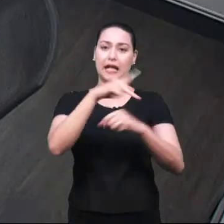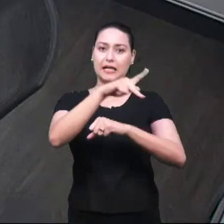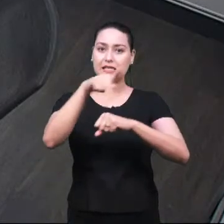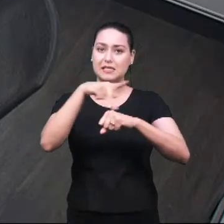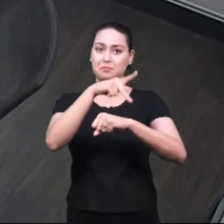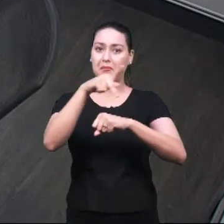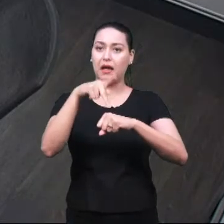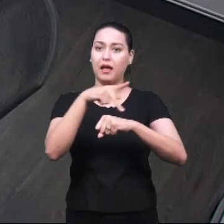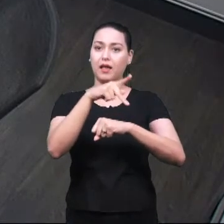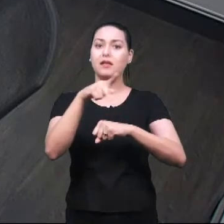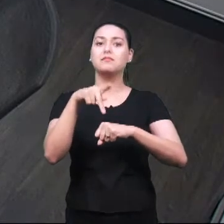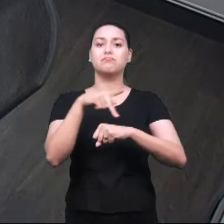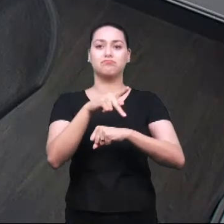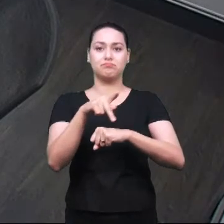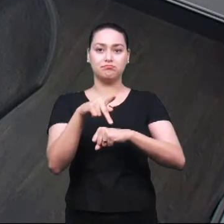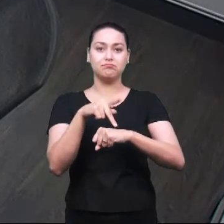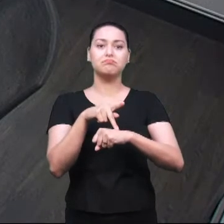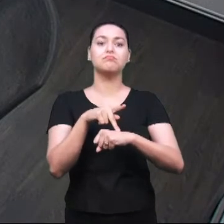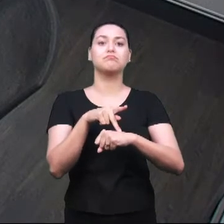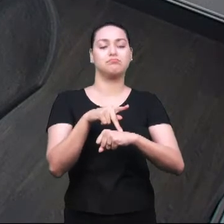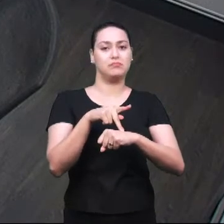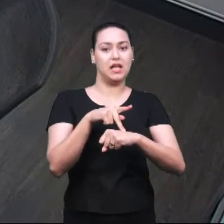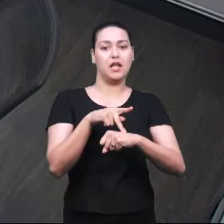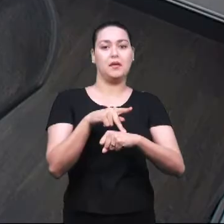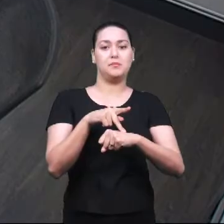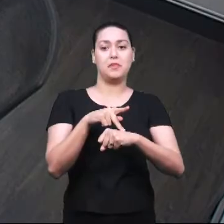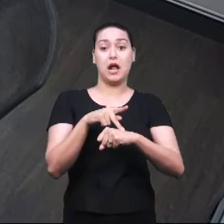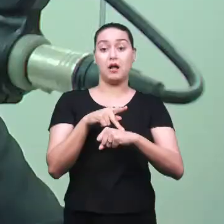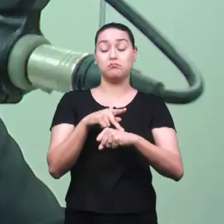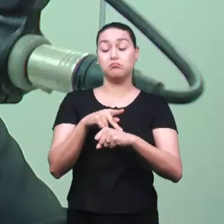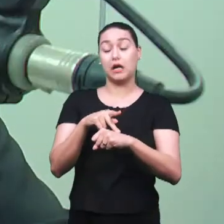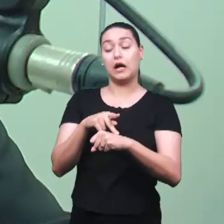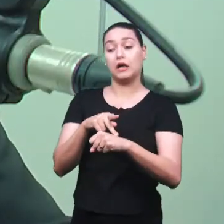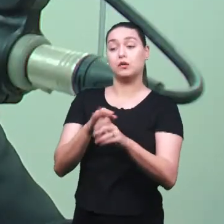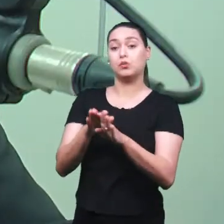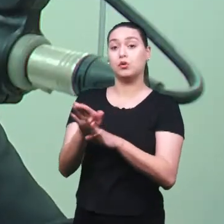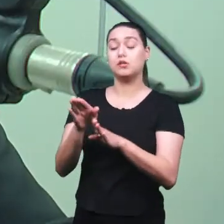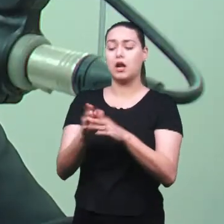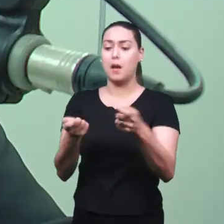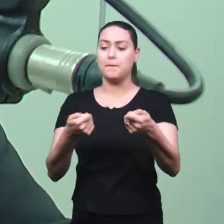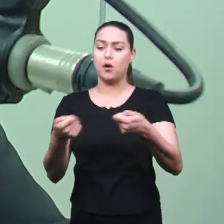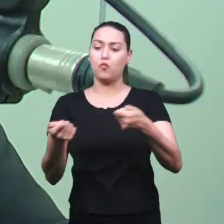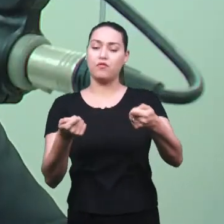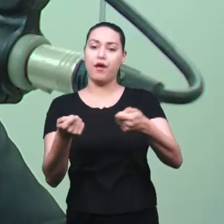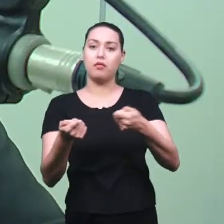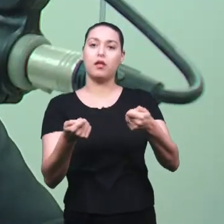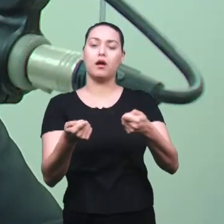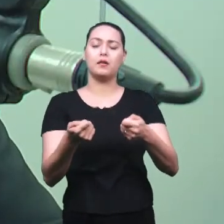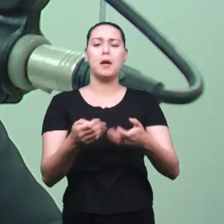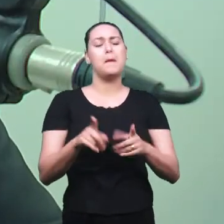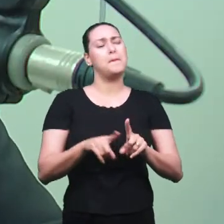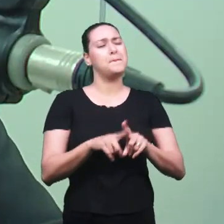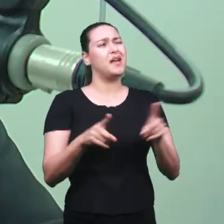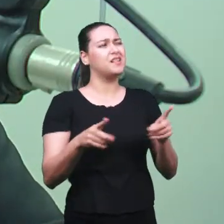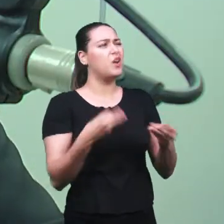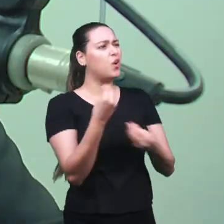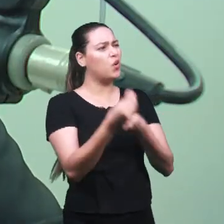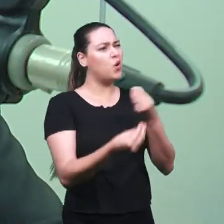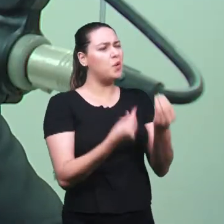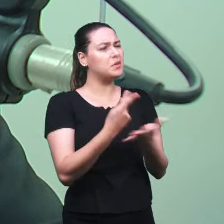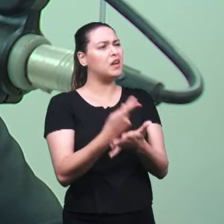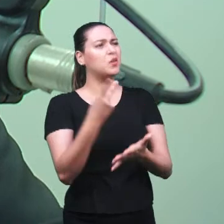temos um grupo em Budapeste. Como funciona isso? Como é que o pastor conversa com eles, né? Porque são